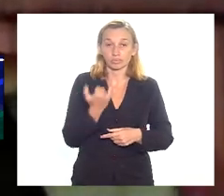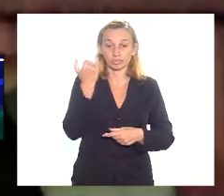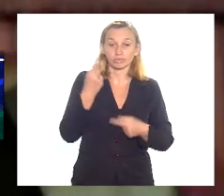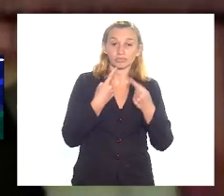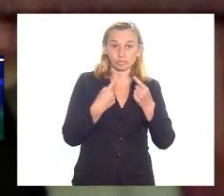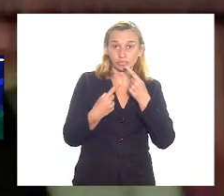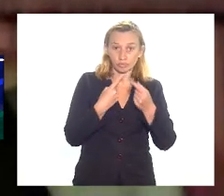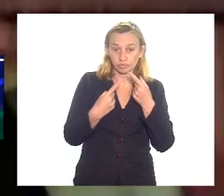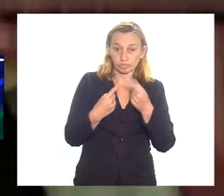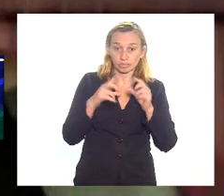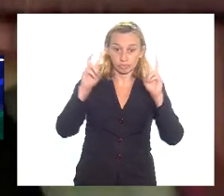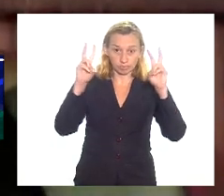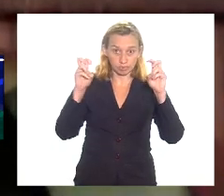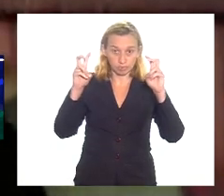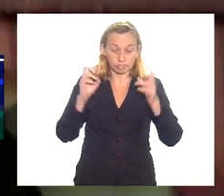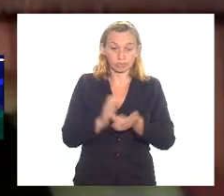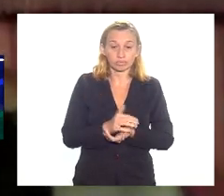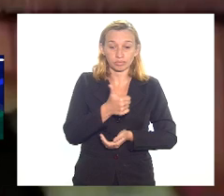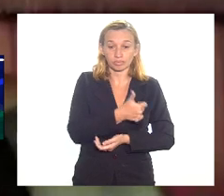mesma, que até